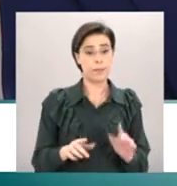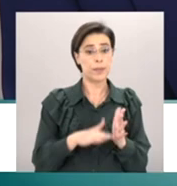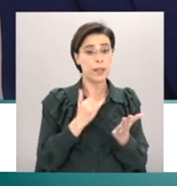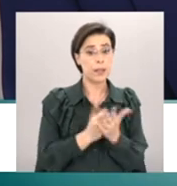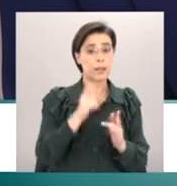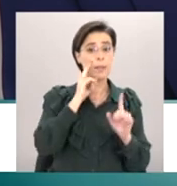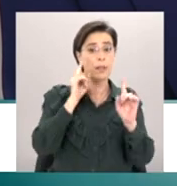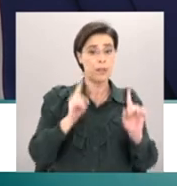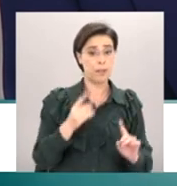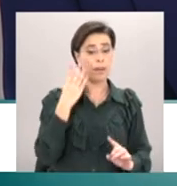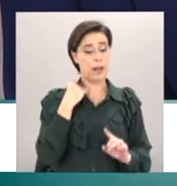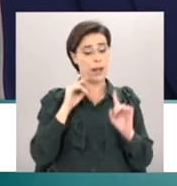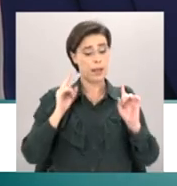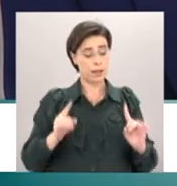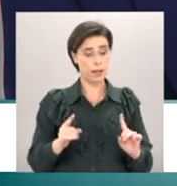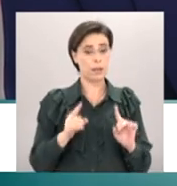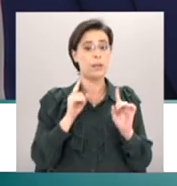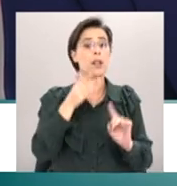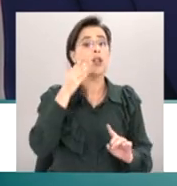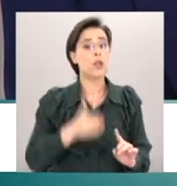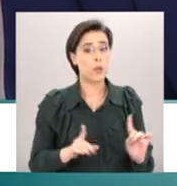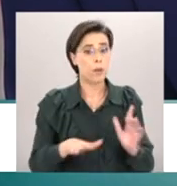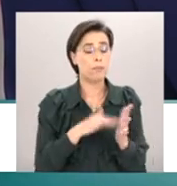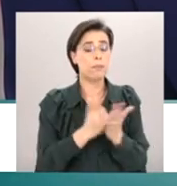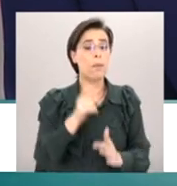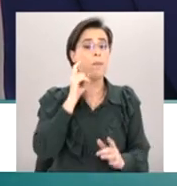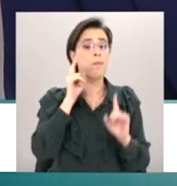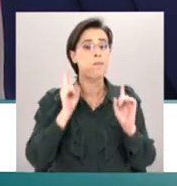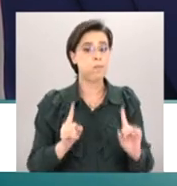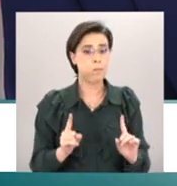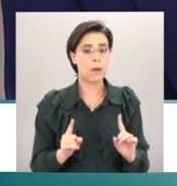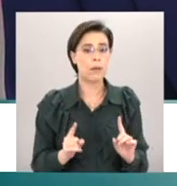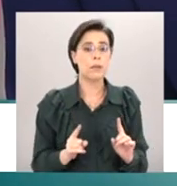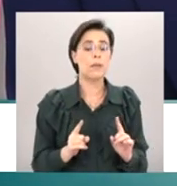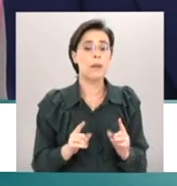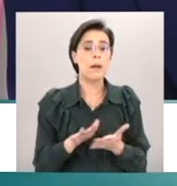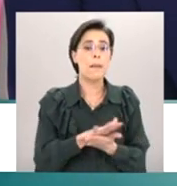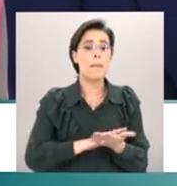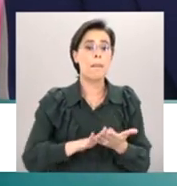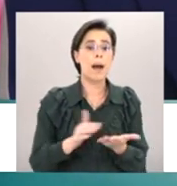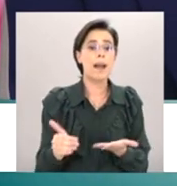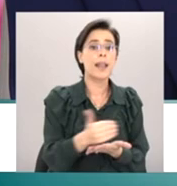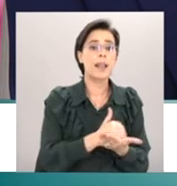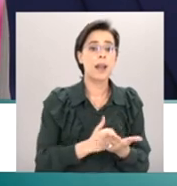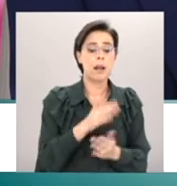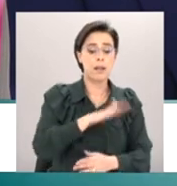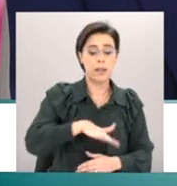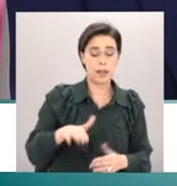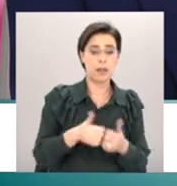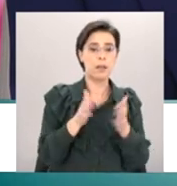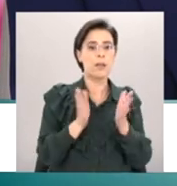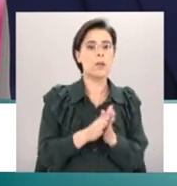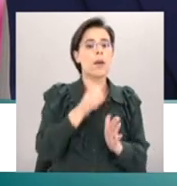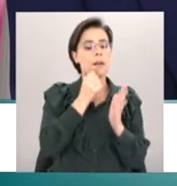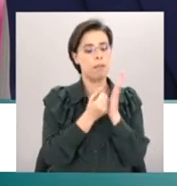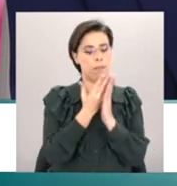sempre defendemos Catarina Martins faça substituições sem defendemos que compras com base em dados e base em ciência de todas as medidas que se mostrasse